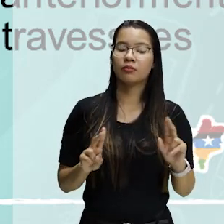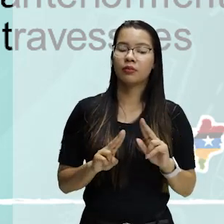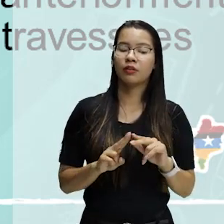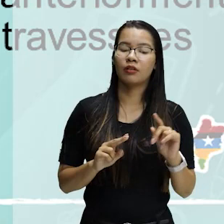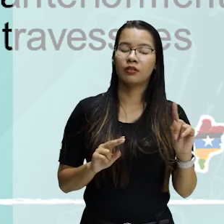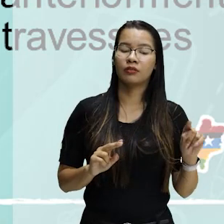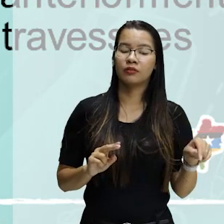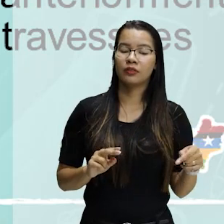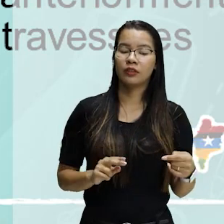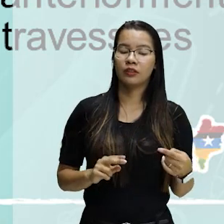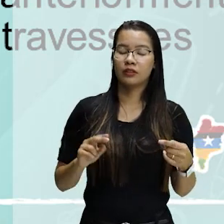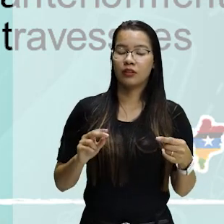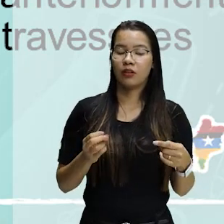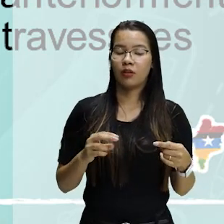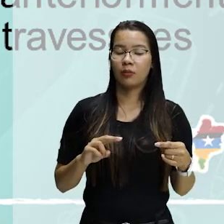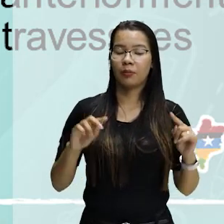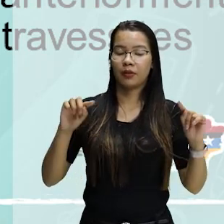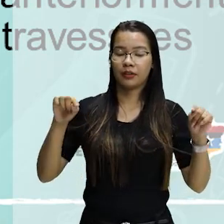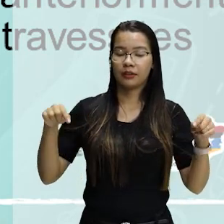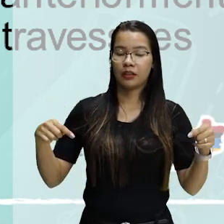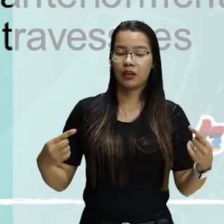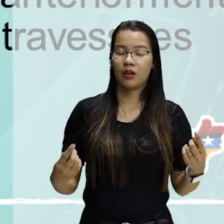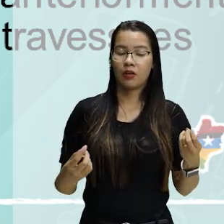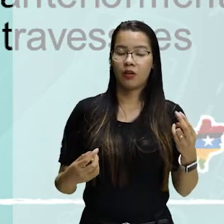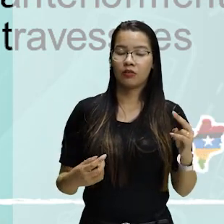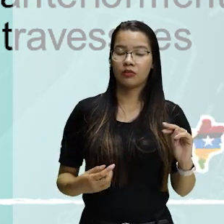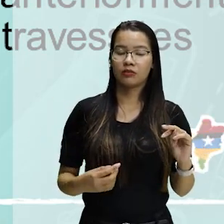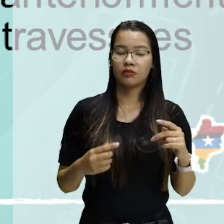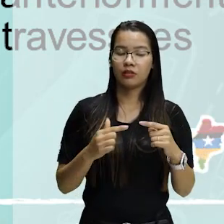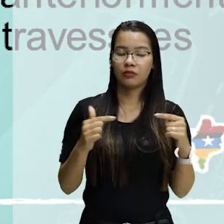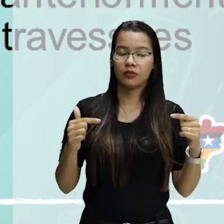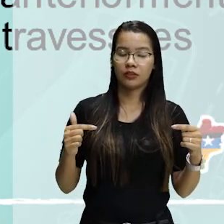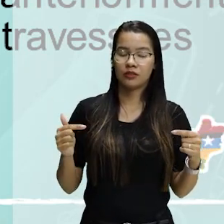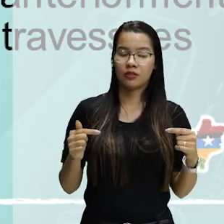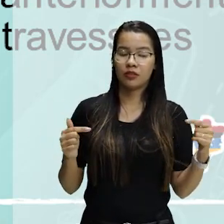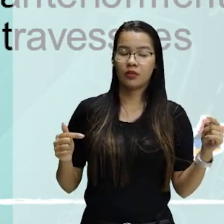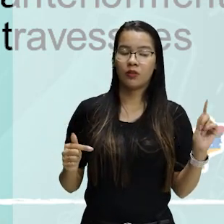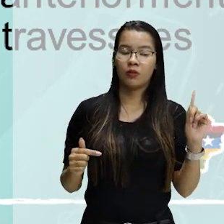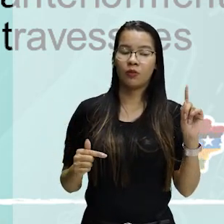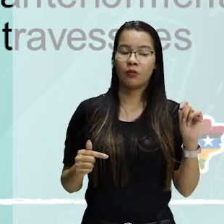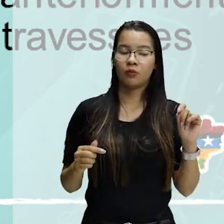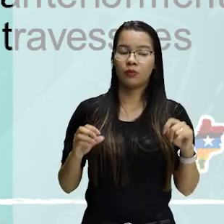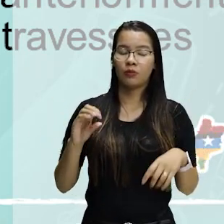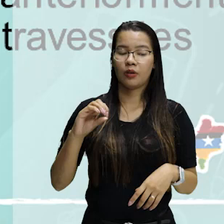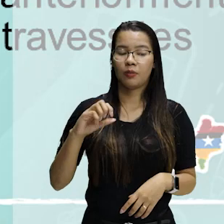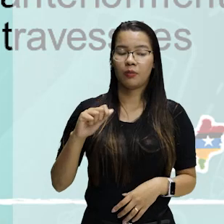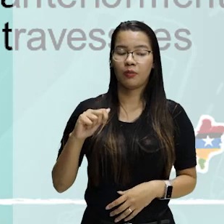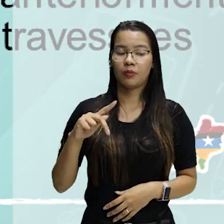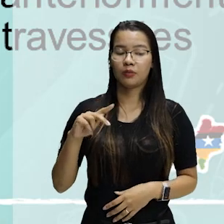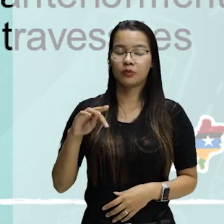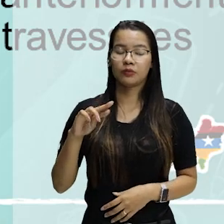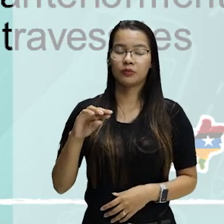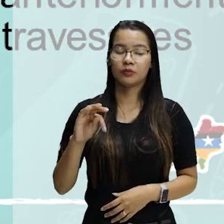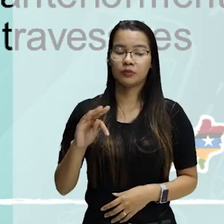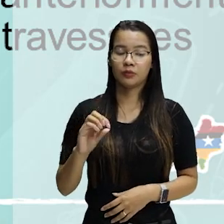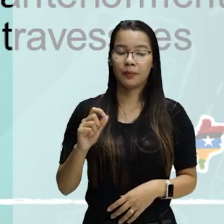vírgulas, parênteses ou travessões. O aposto pode ser